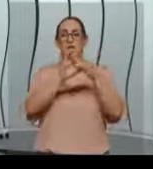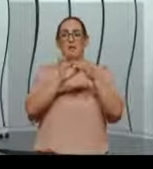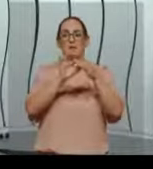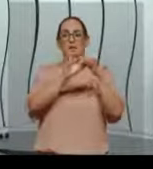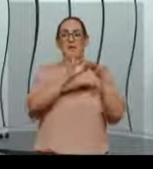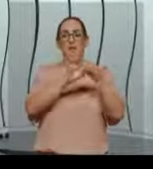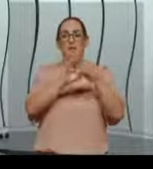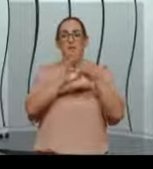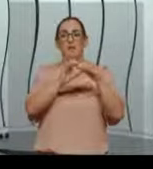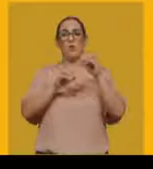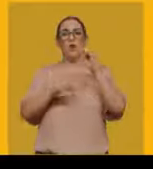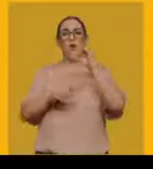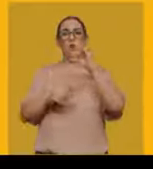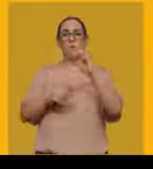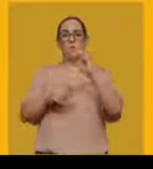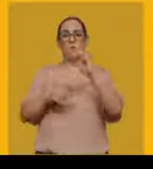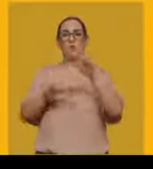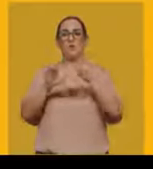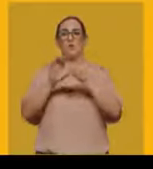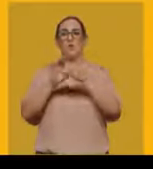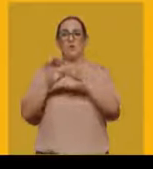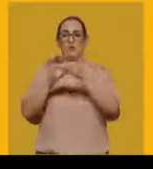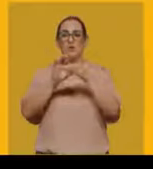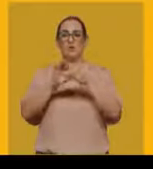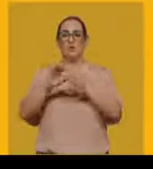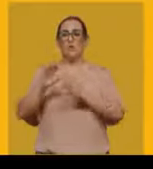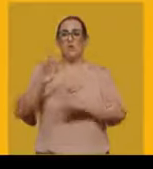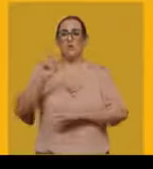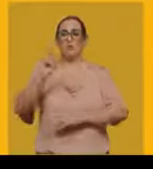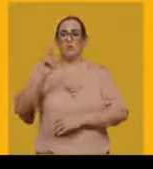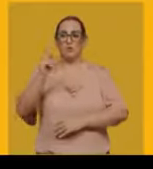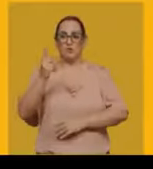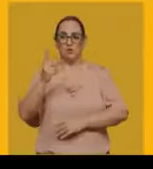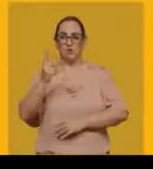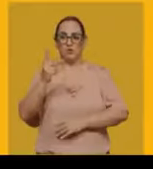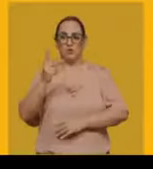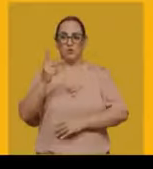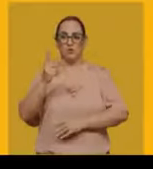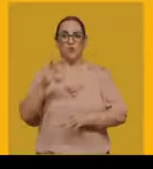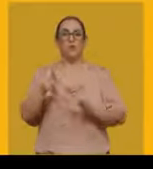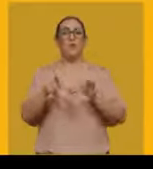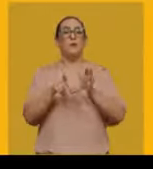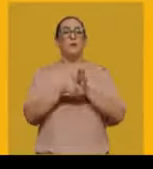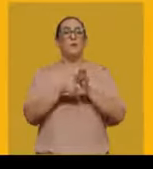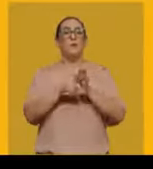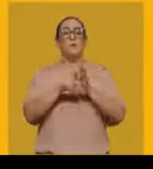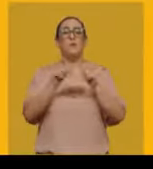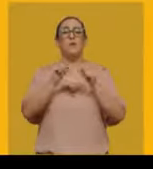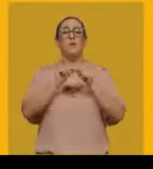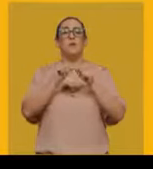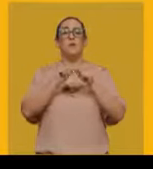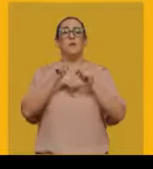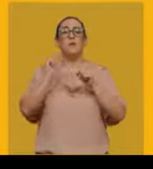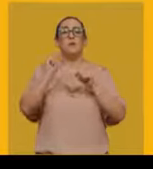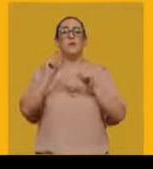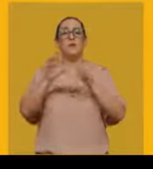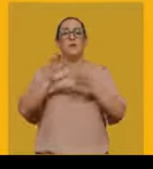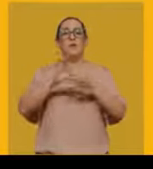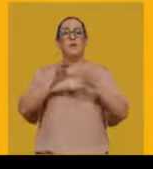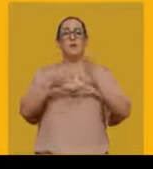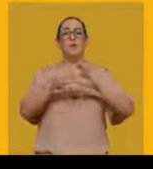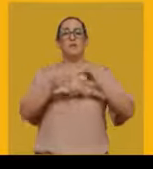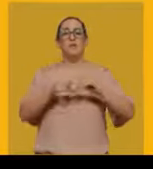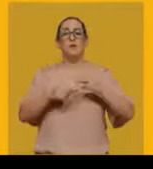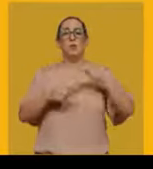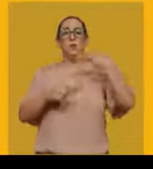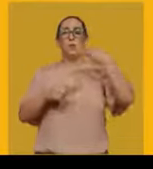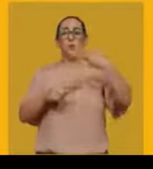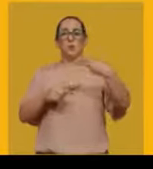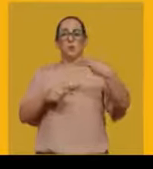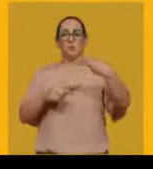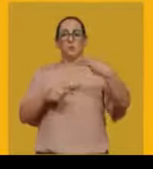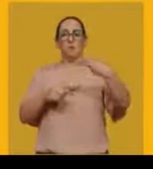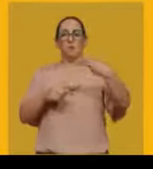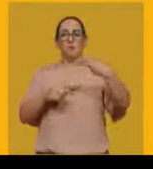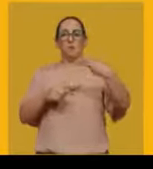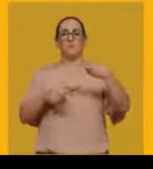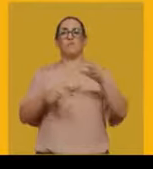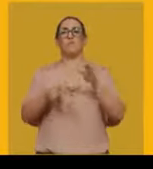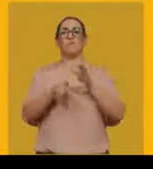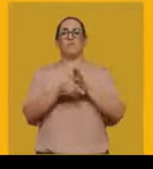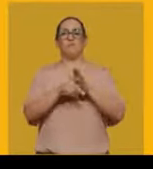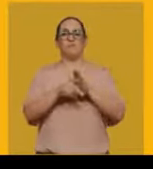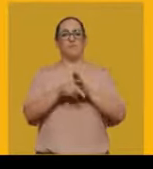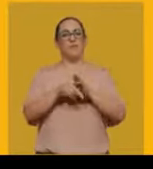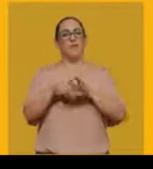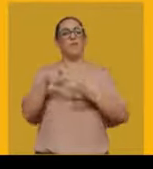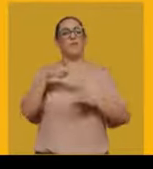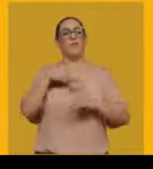que está ligado a um hidrogênio. Esse C faz uma dupla ligação com outro carbono, com outro C, que está ligado a um